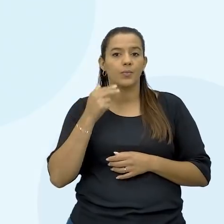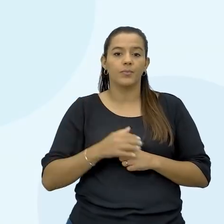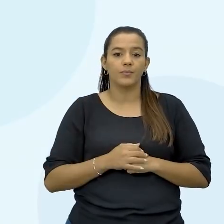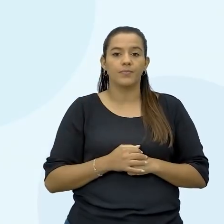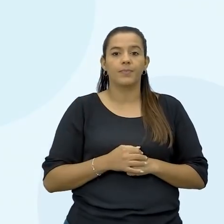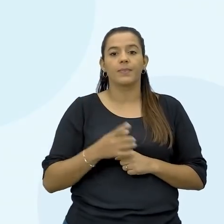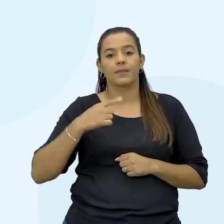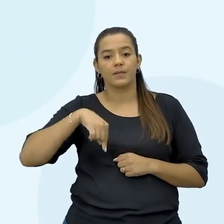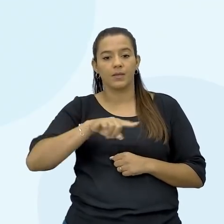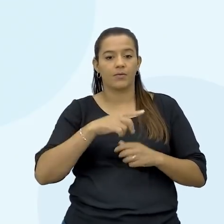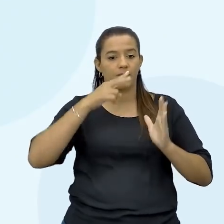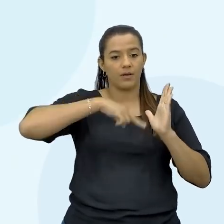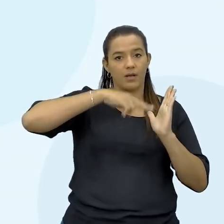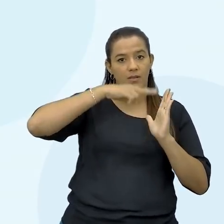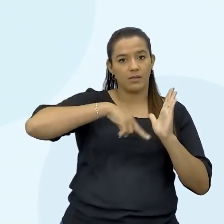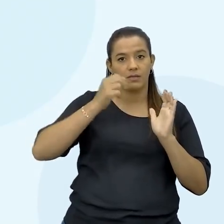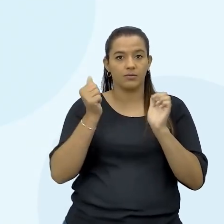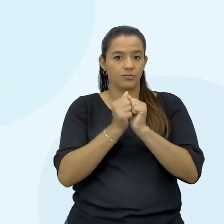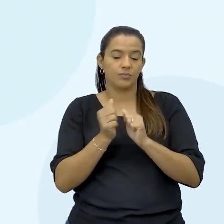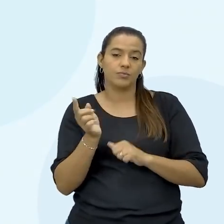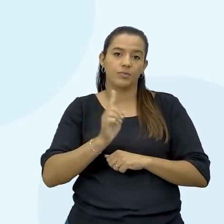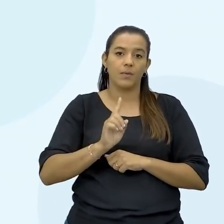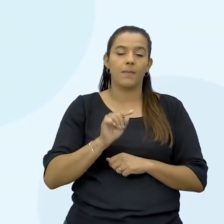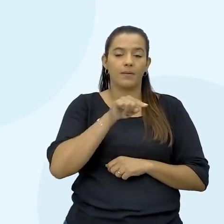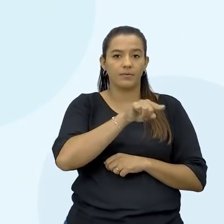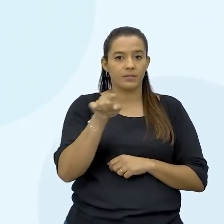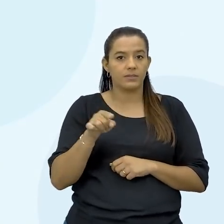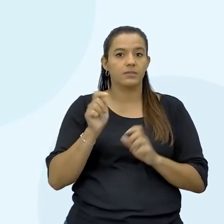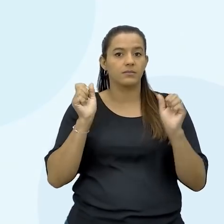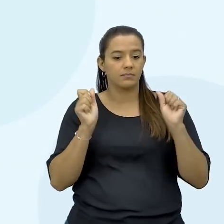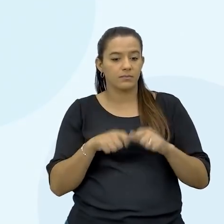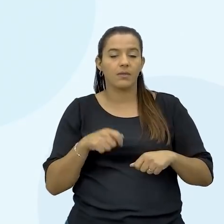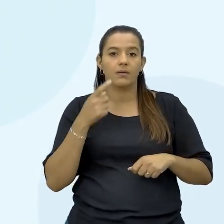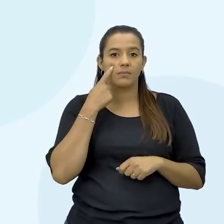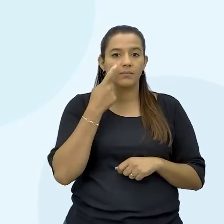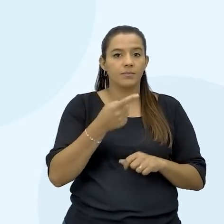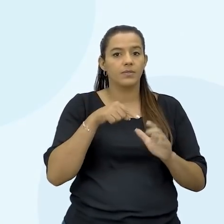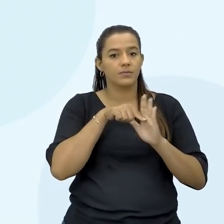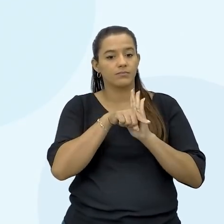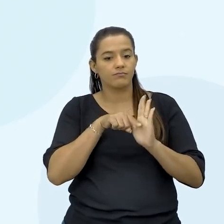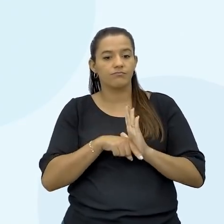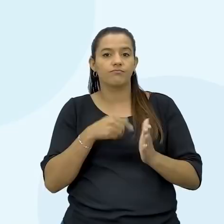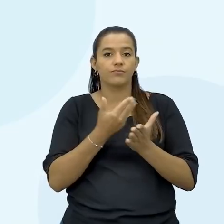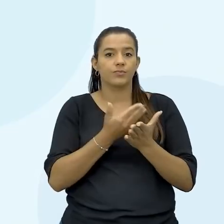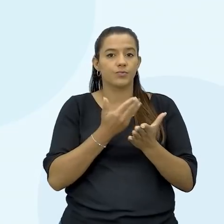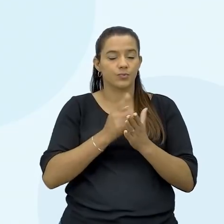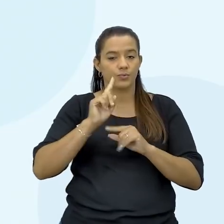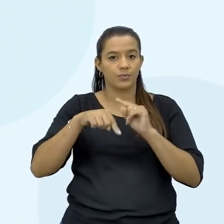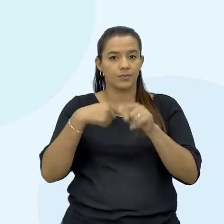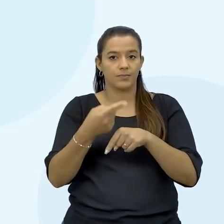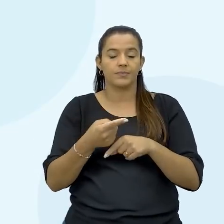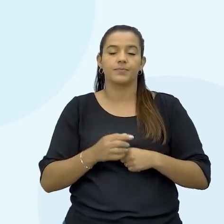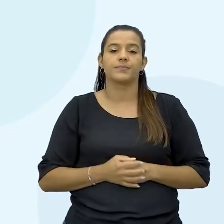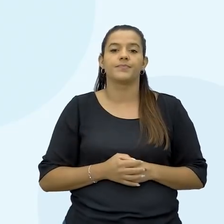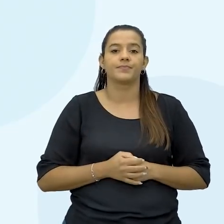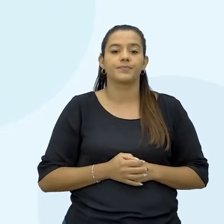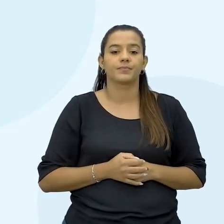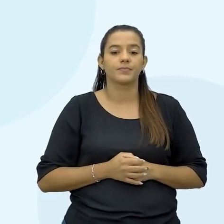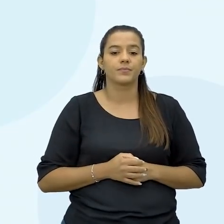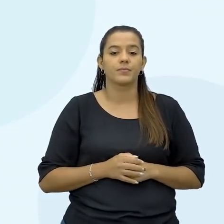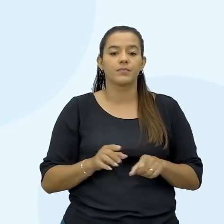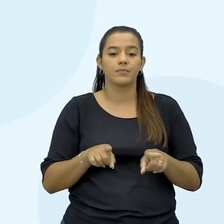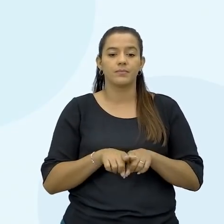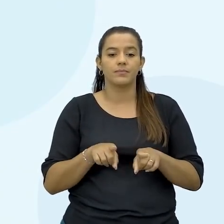pena, eu não vou ficar lendo aqui com vocês, mas vale a pena vocês darem uma lida, um estudo posterior nisso. Em